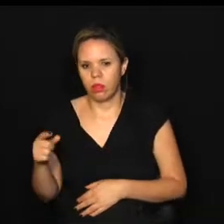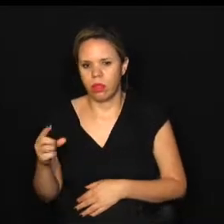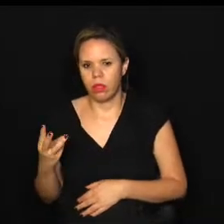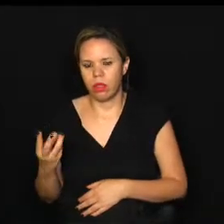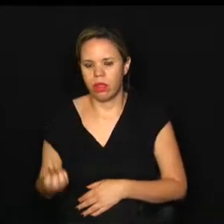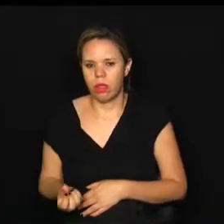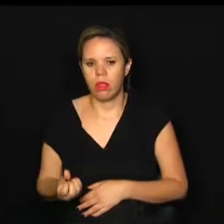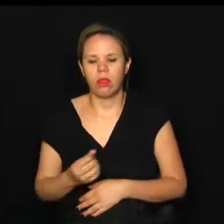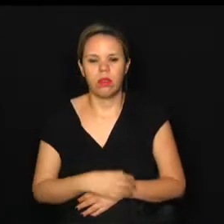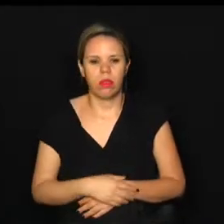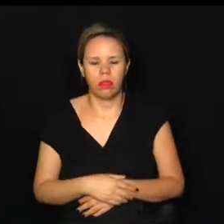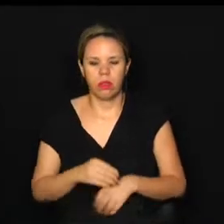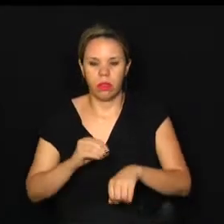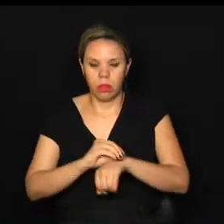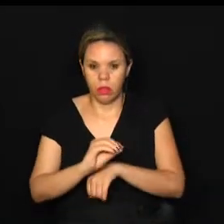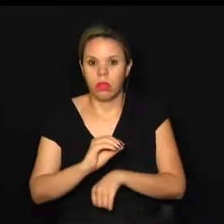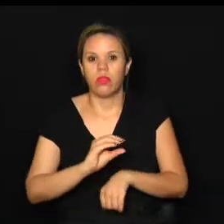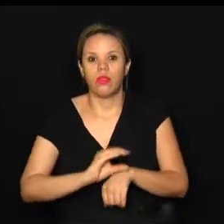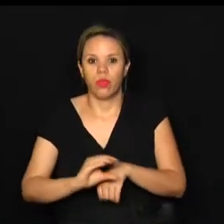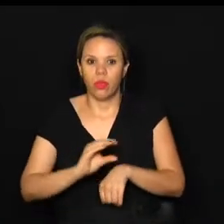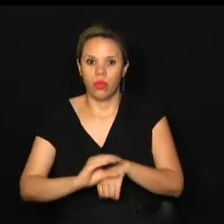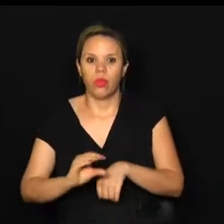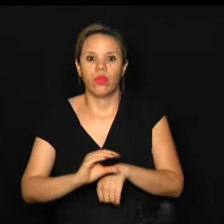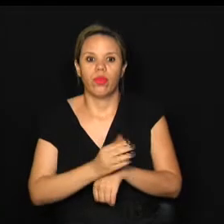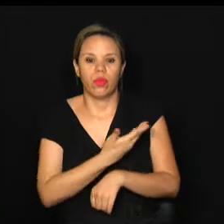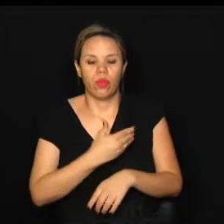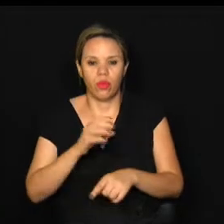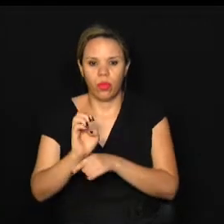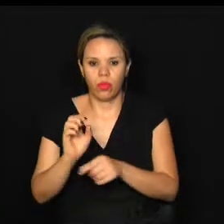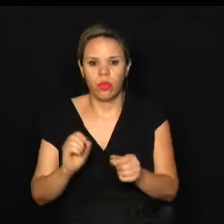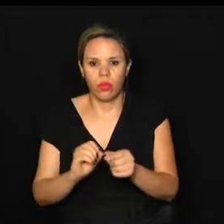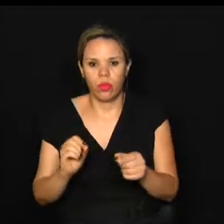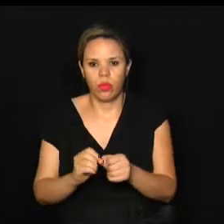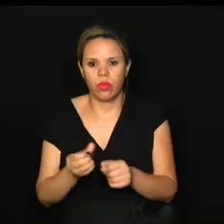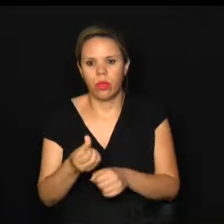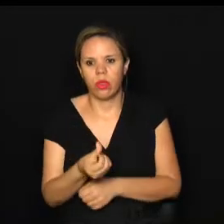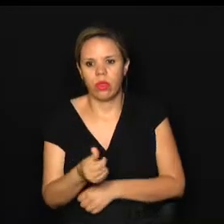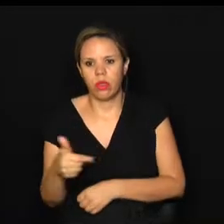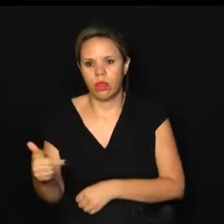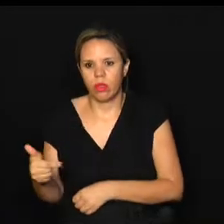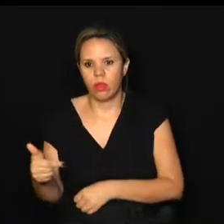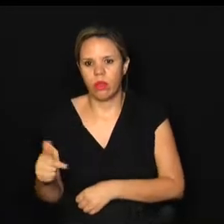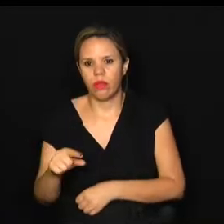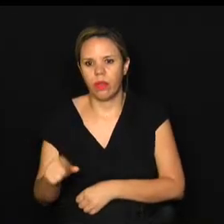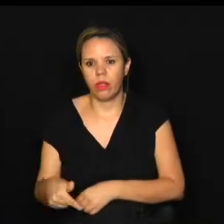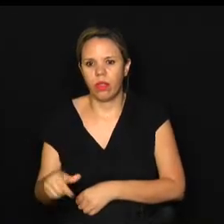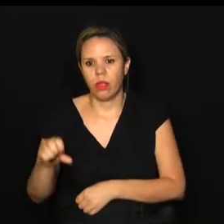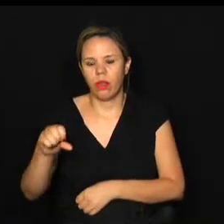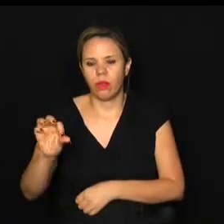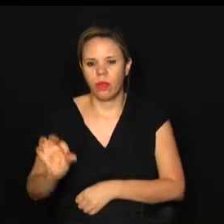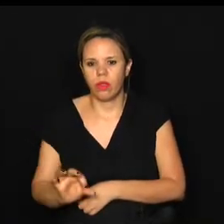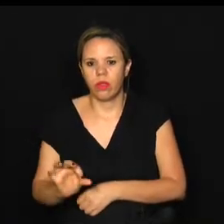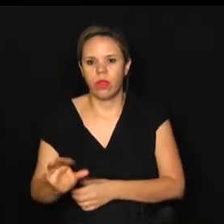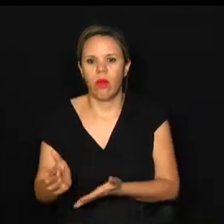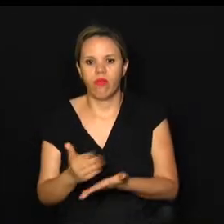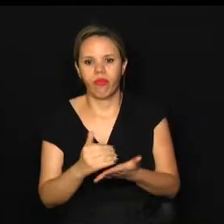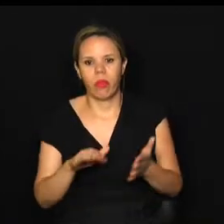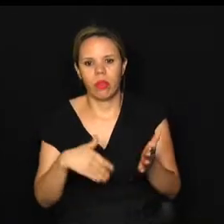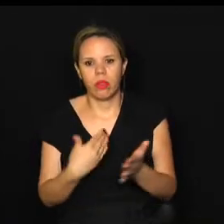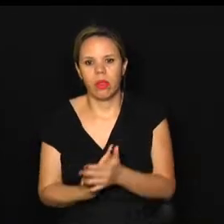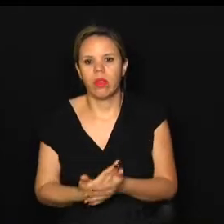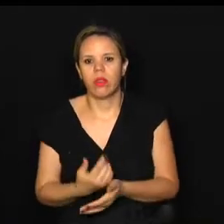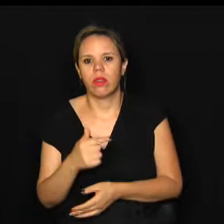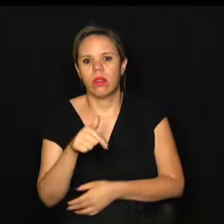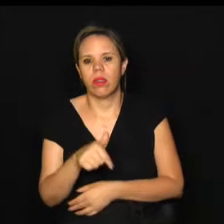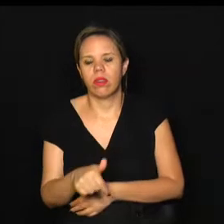As transferências estaduais realizou 62,9%, sendo arrecadados até aqui 716 milhões e